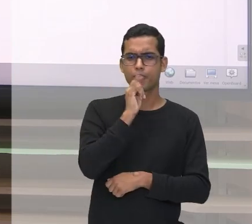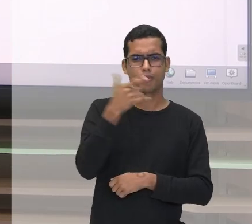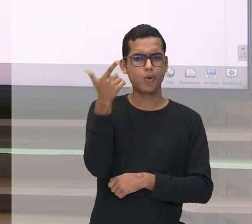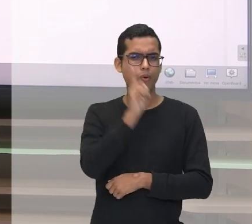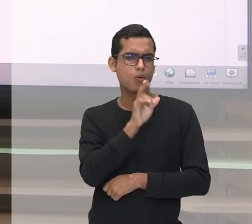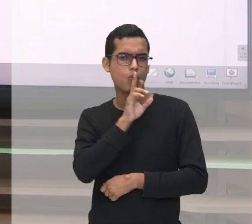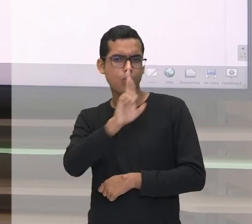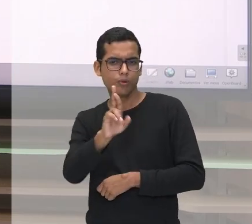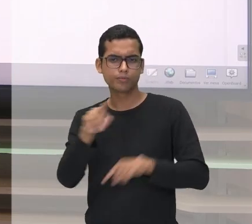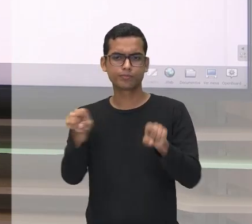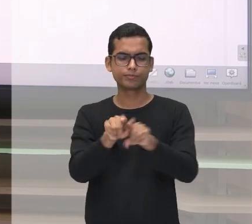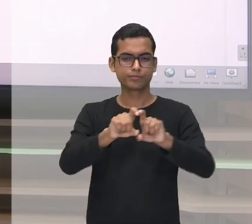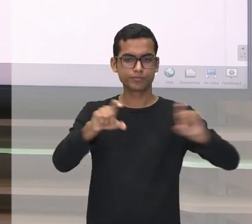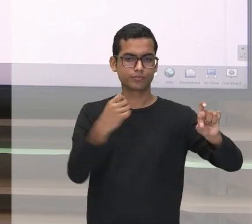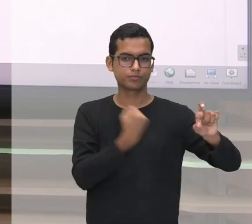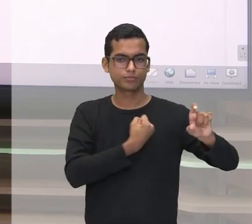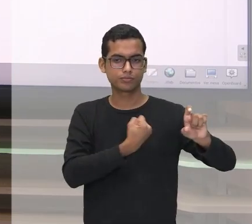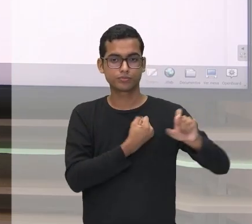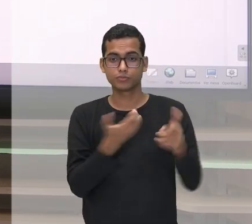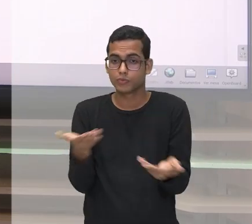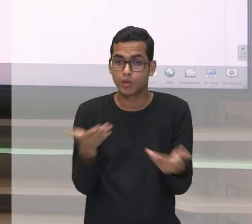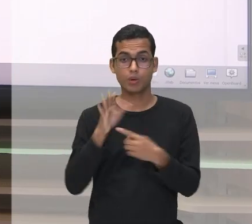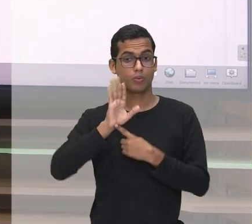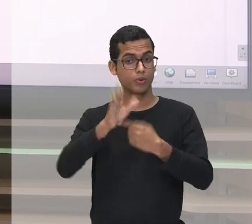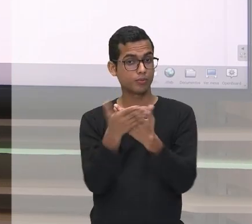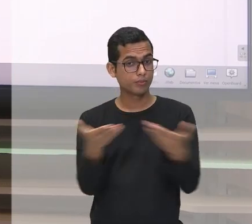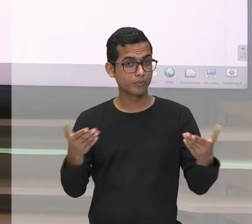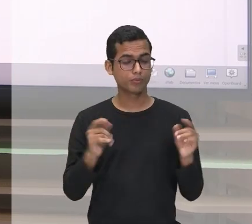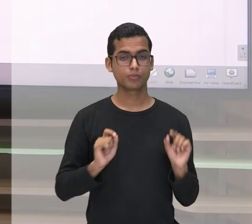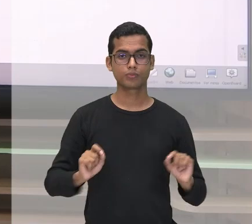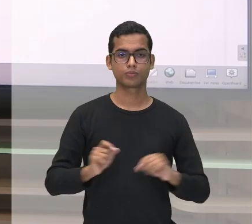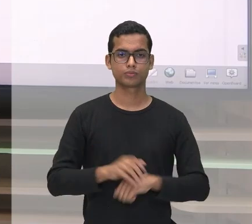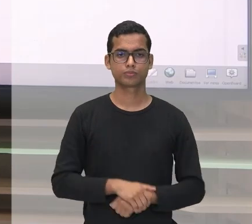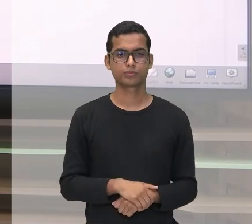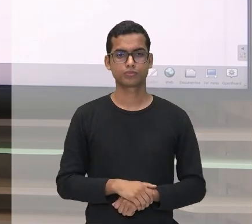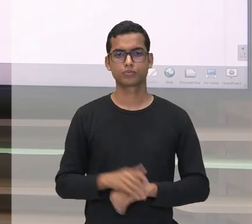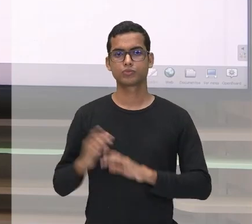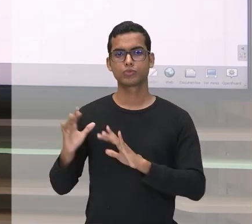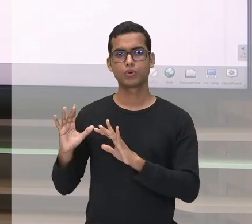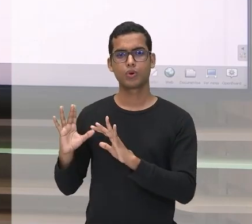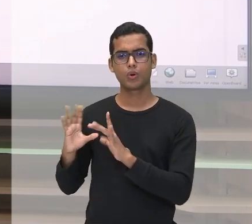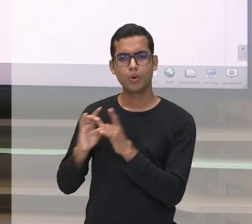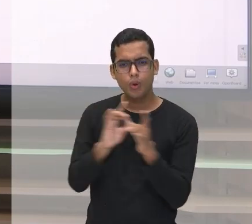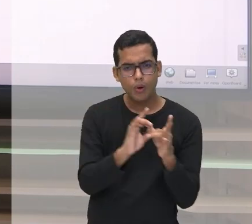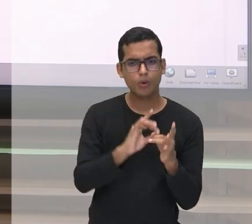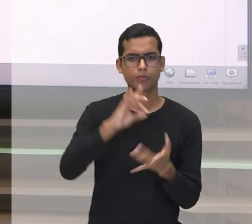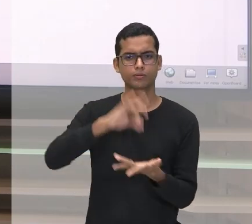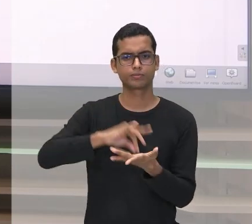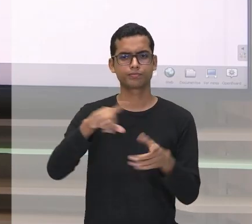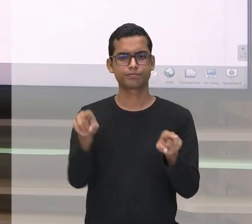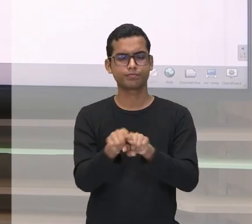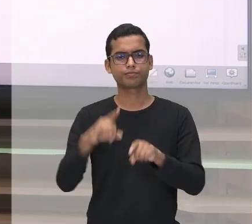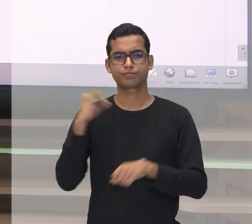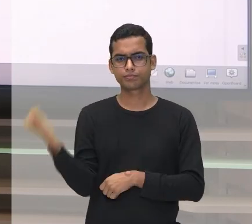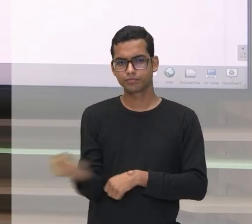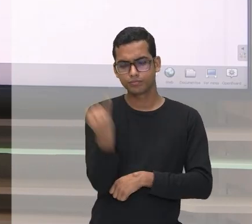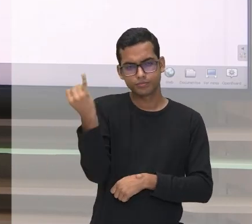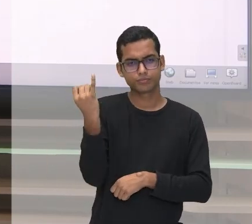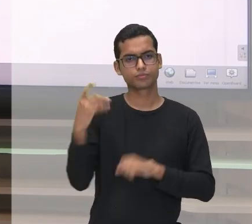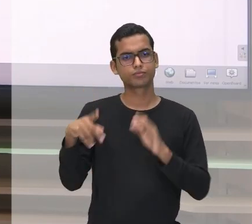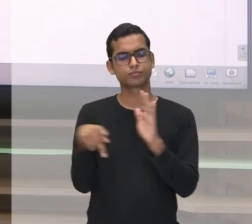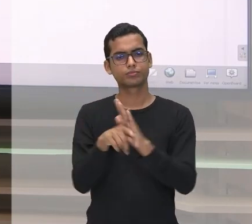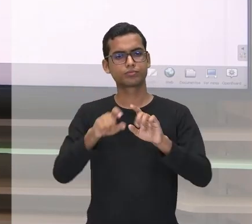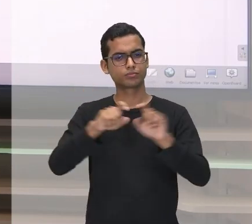expressões numéricas. Agora eu vou te mostrar, né, em um contexto significativo, uma expressão numérica.